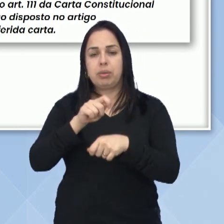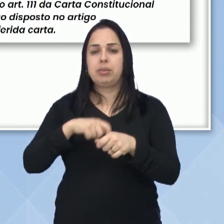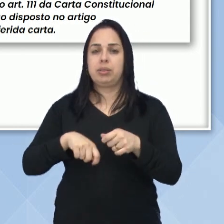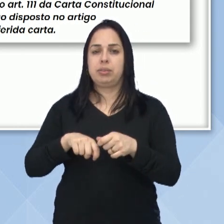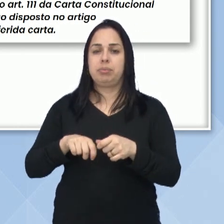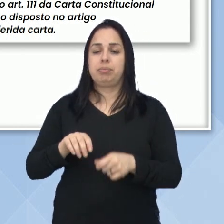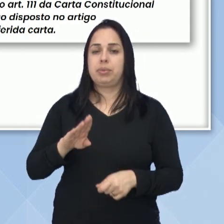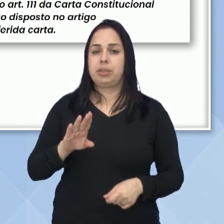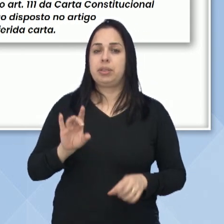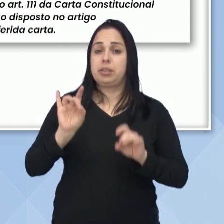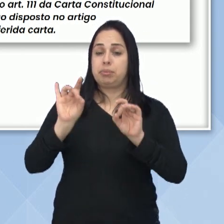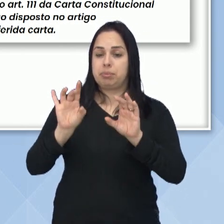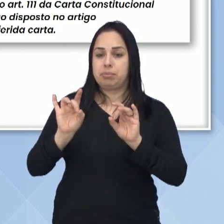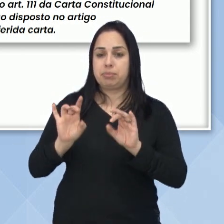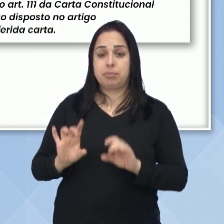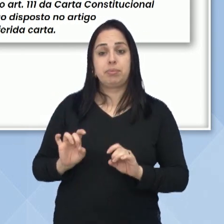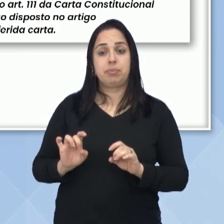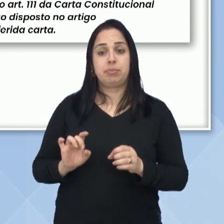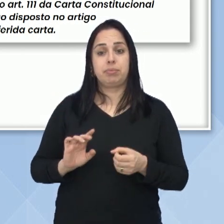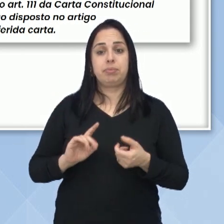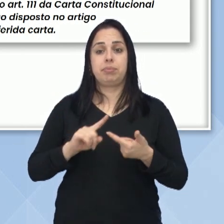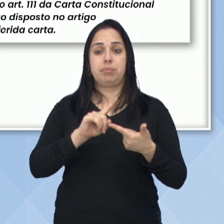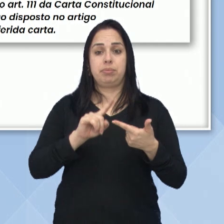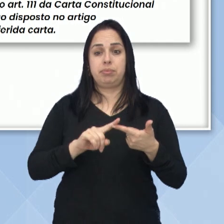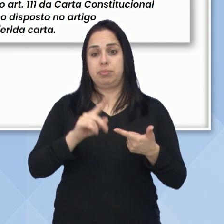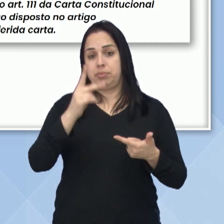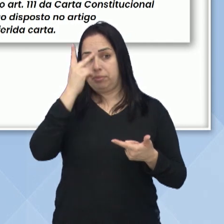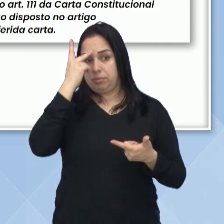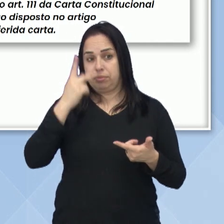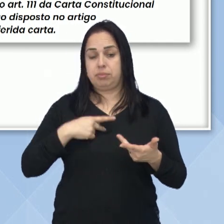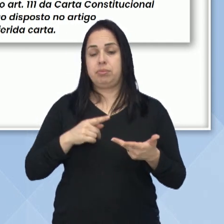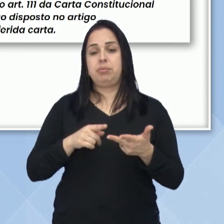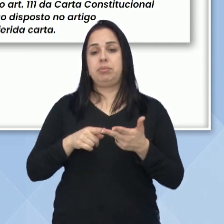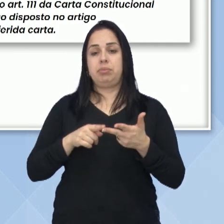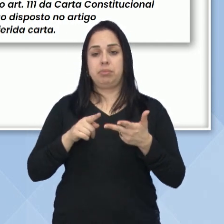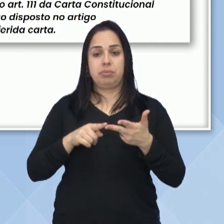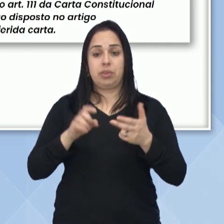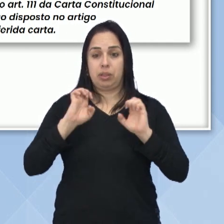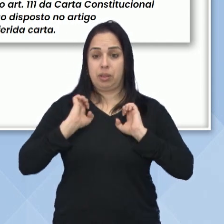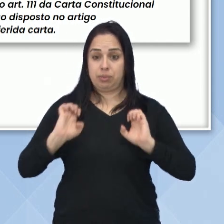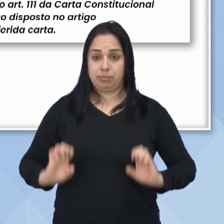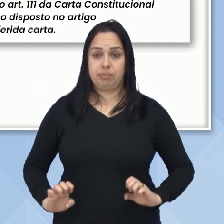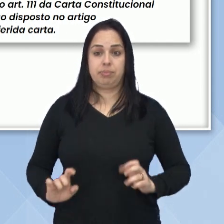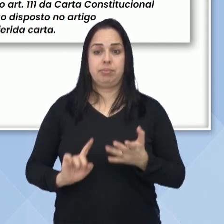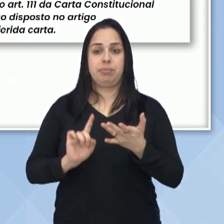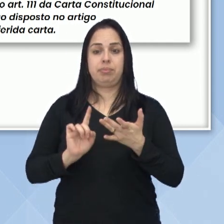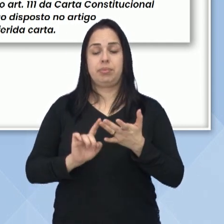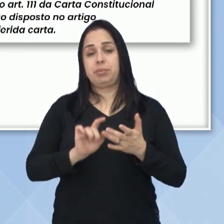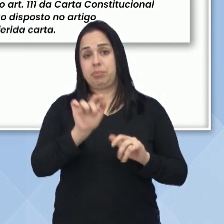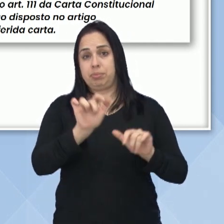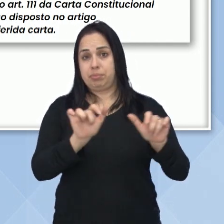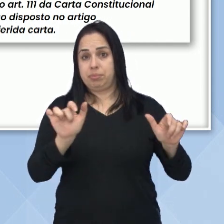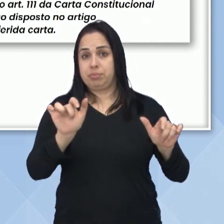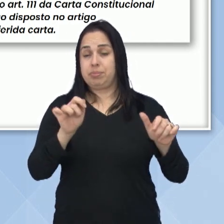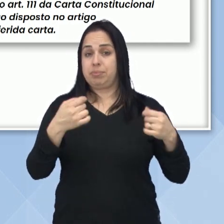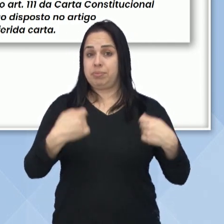especialmente os da moralidade, da impessoalidade e do interesse público que